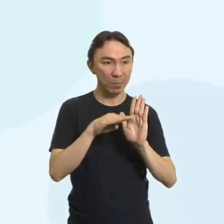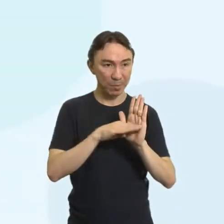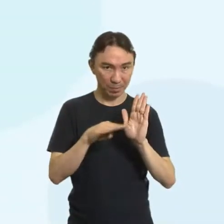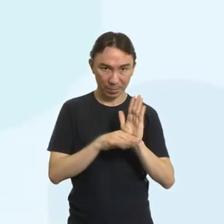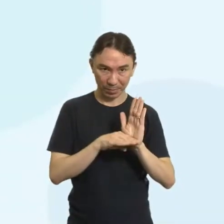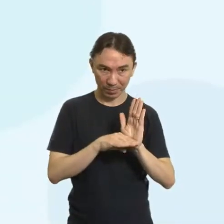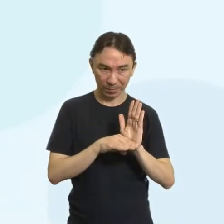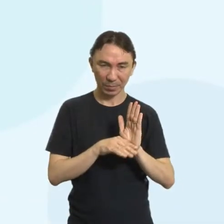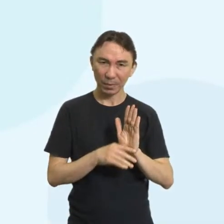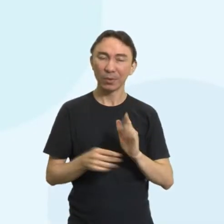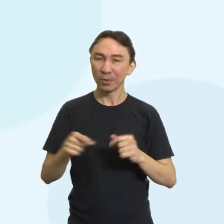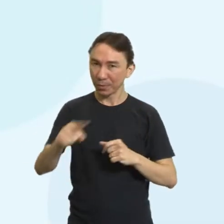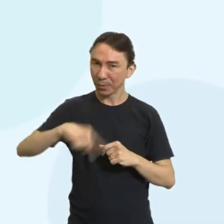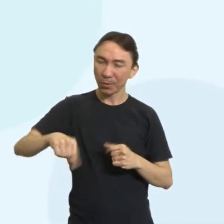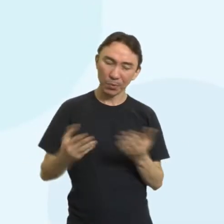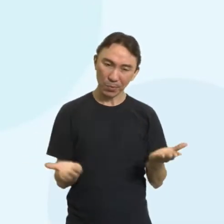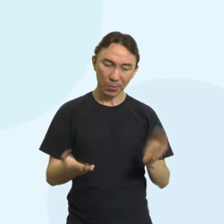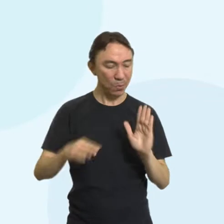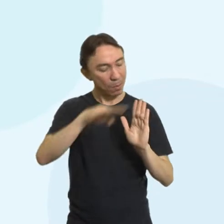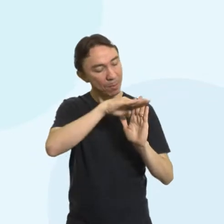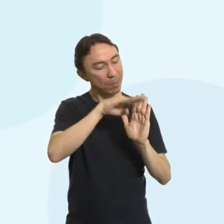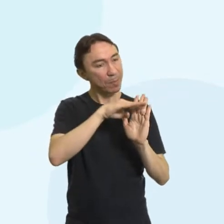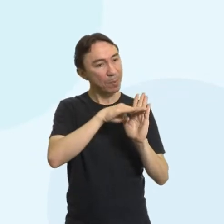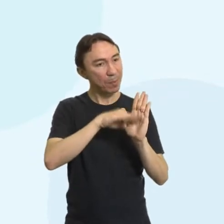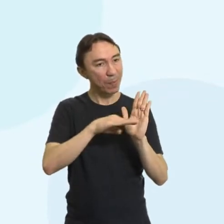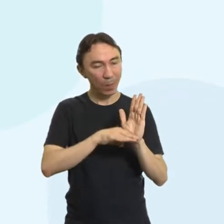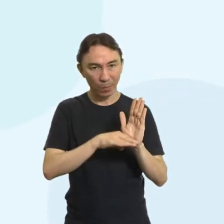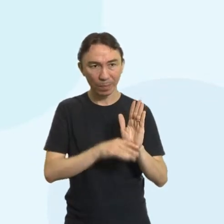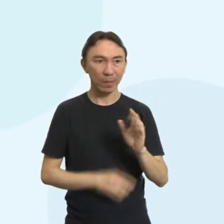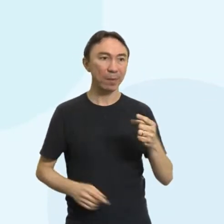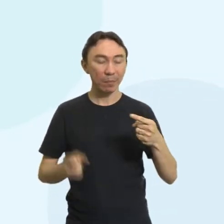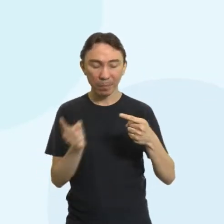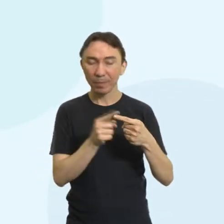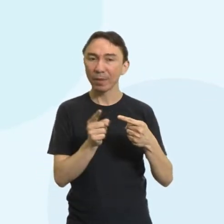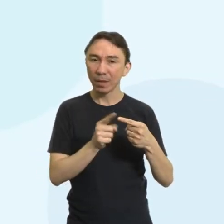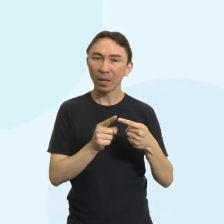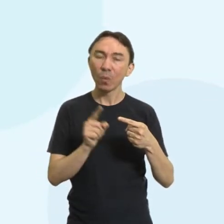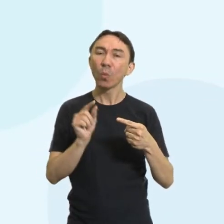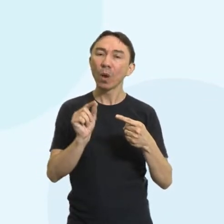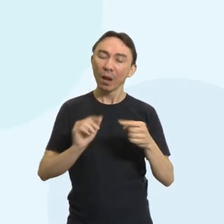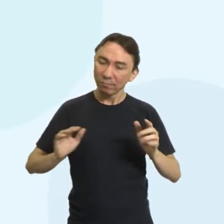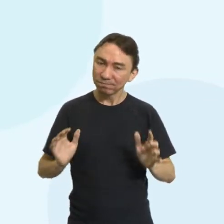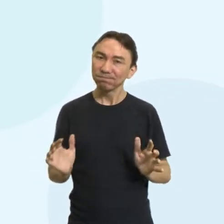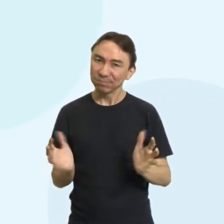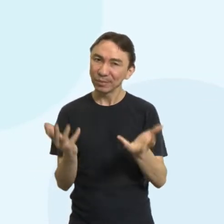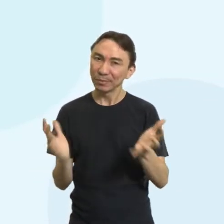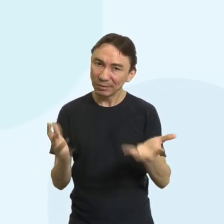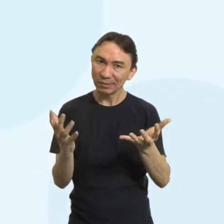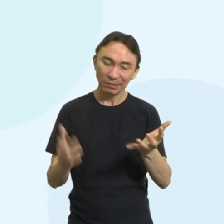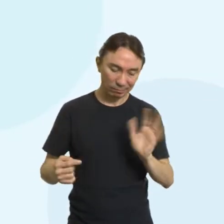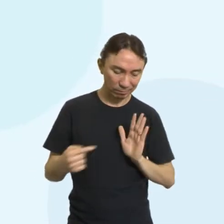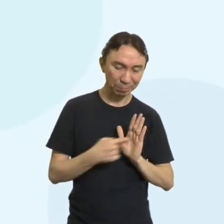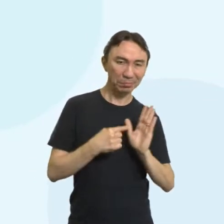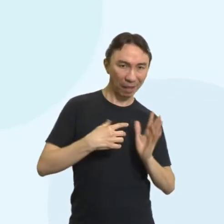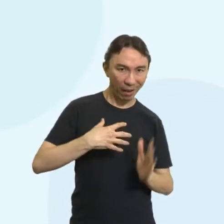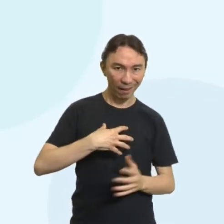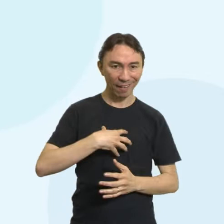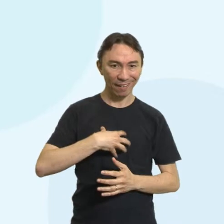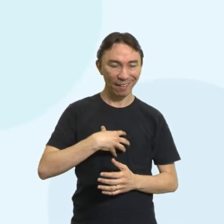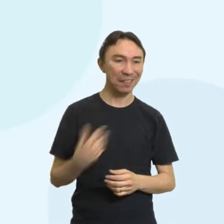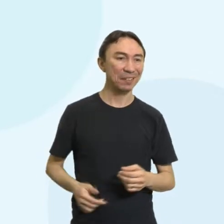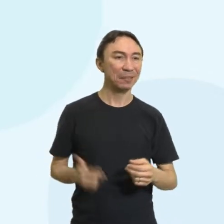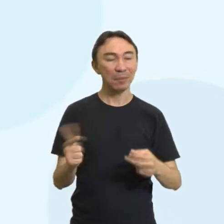nossos momentos formativos? O primeiro deles é uma atividade de sensibilização. Depois nós falaremos um pouquinho sobre